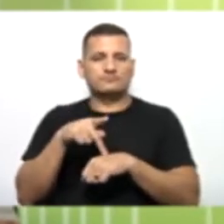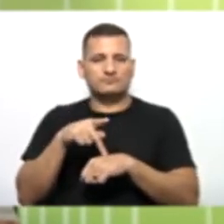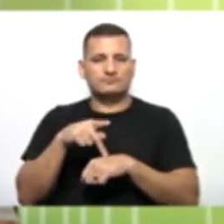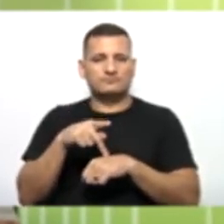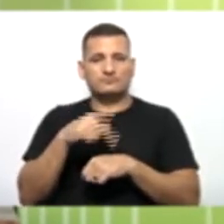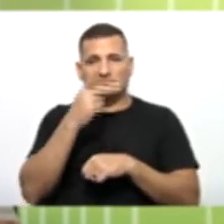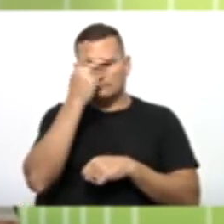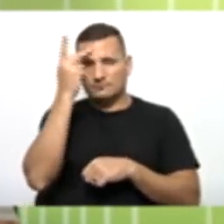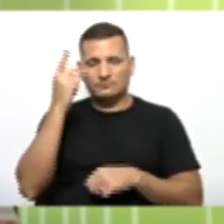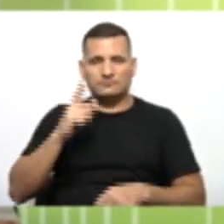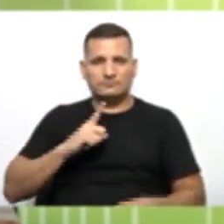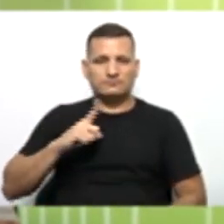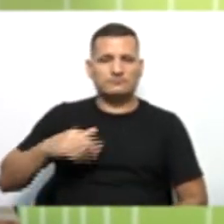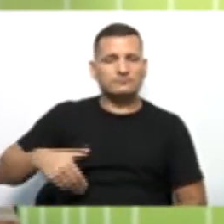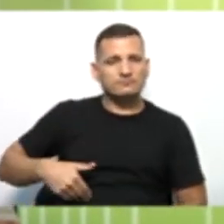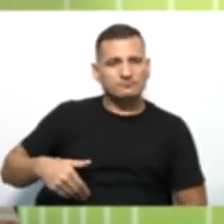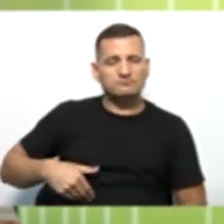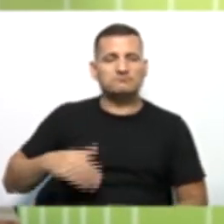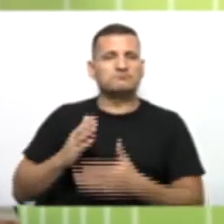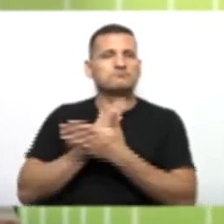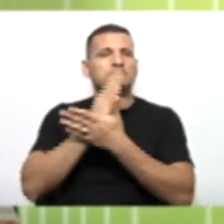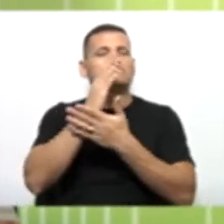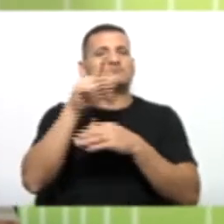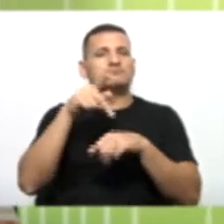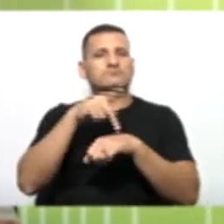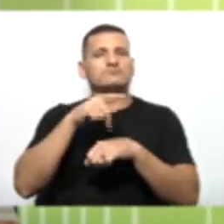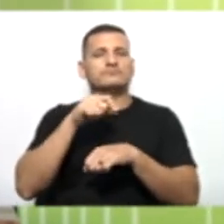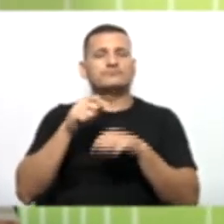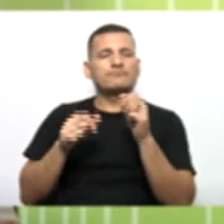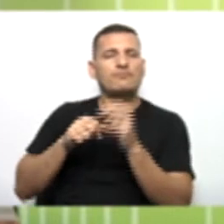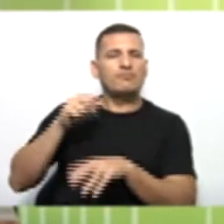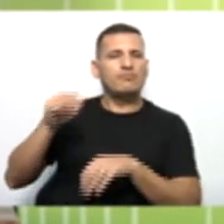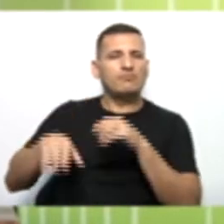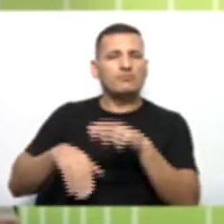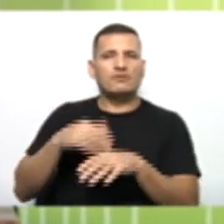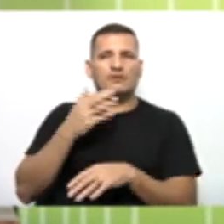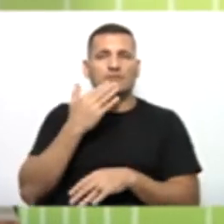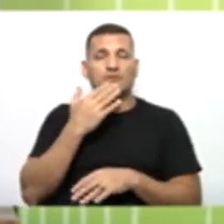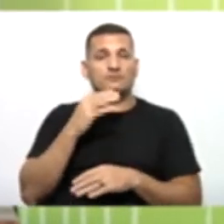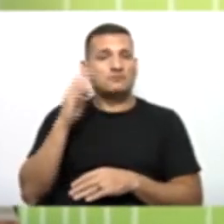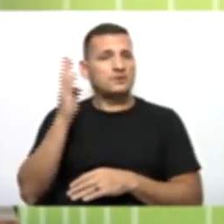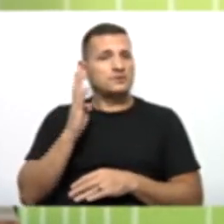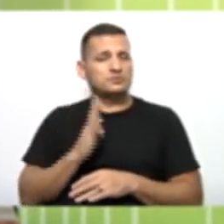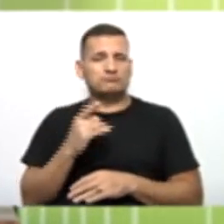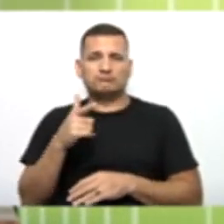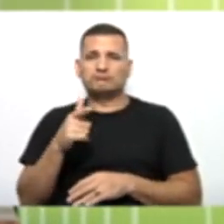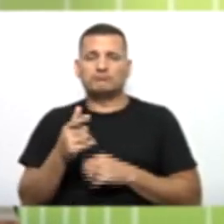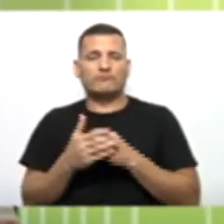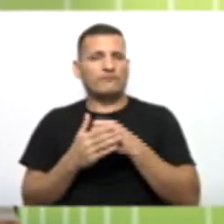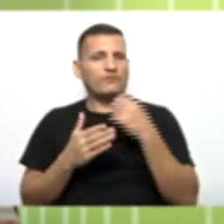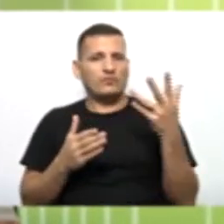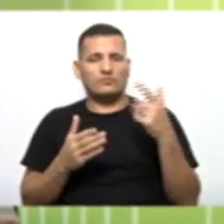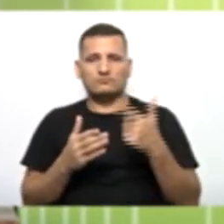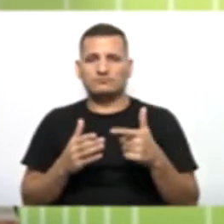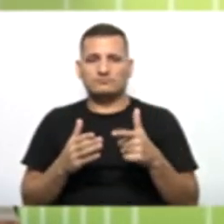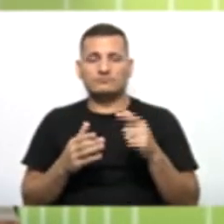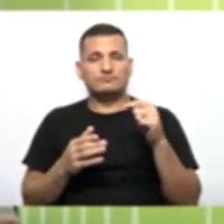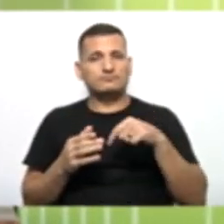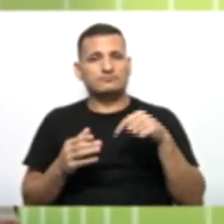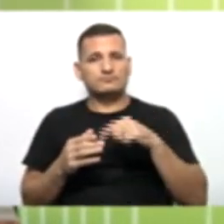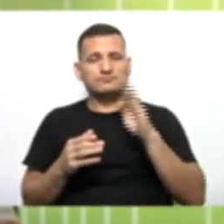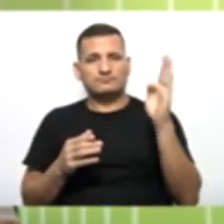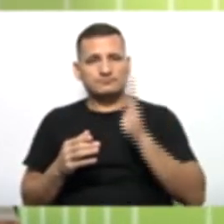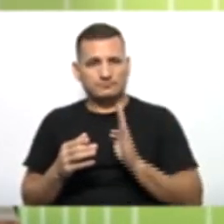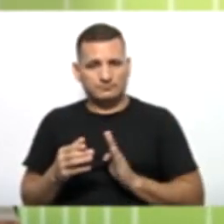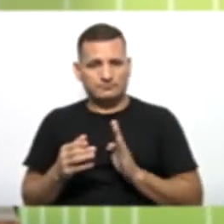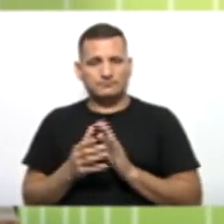passam fome, em muitos países eles descartam o alimento. E nisso o Brasil não está fora. Aqui no Brasil, uma